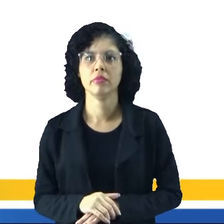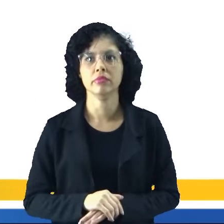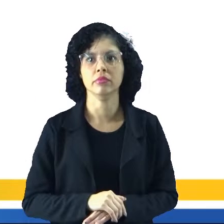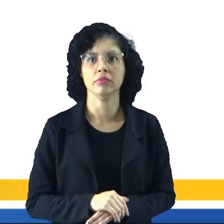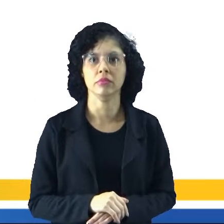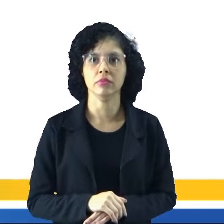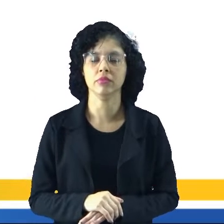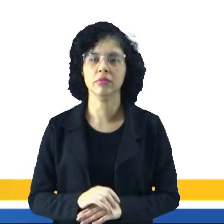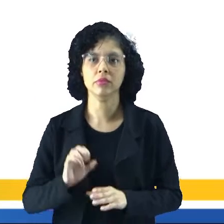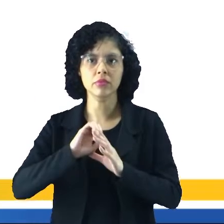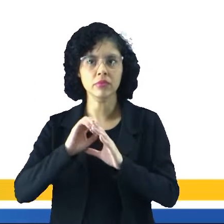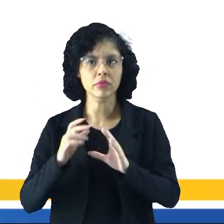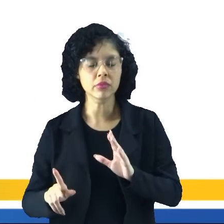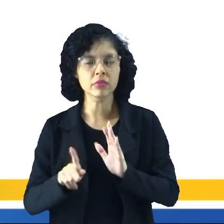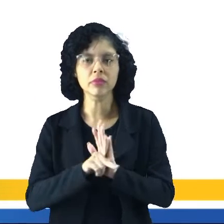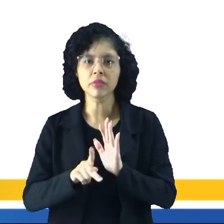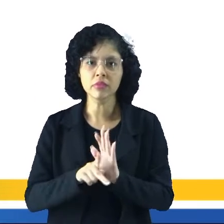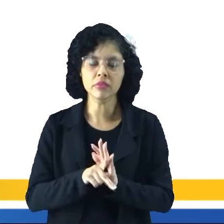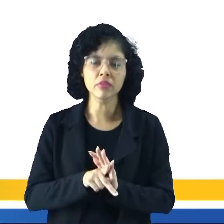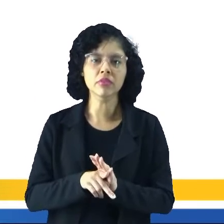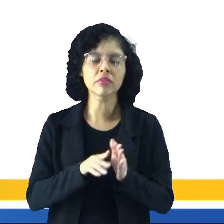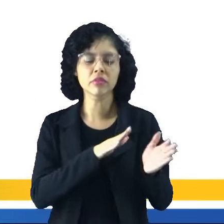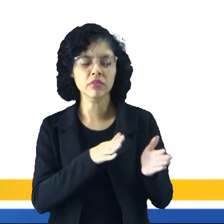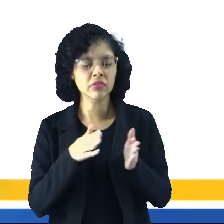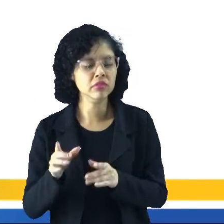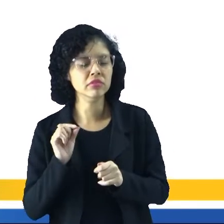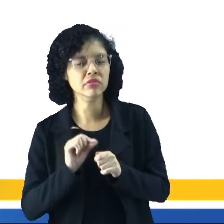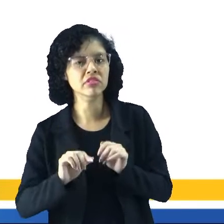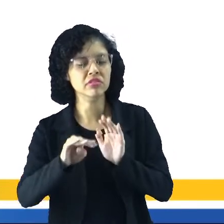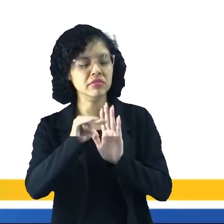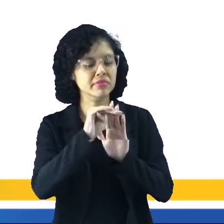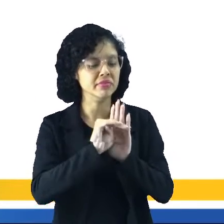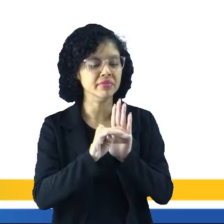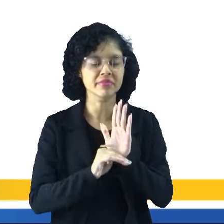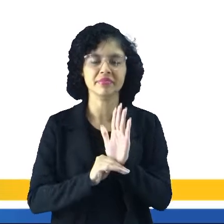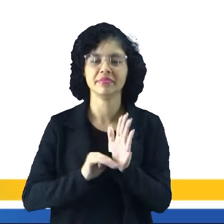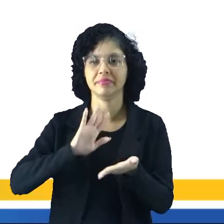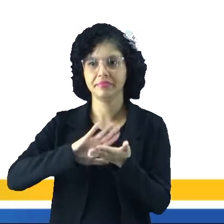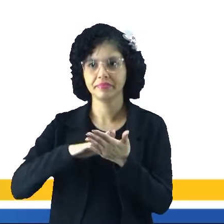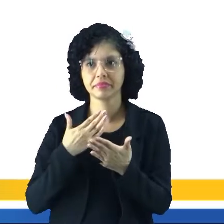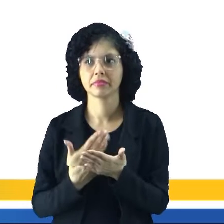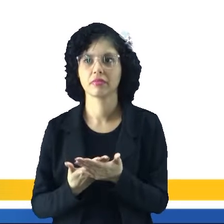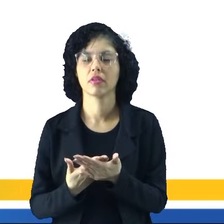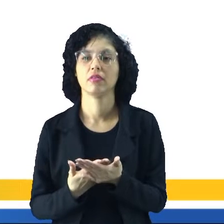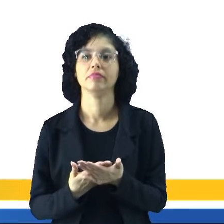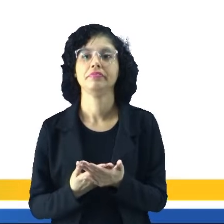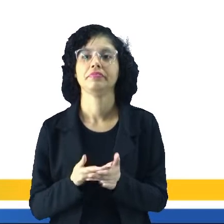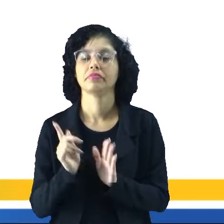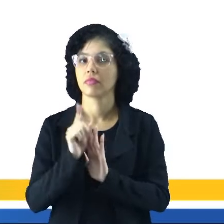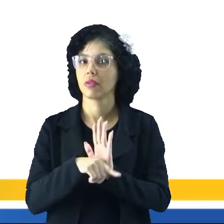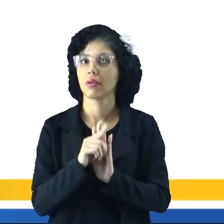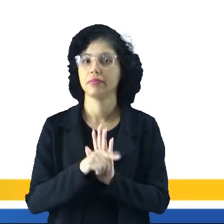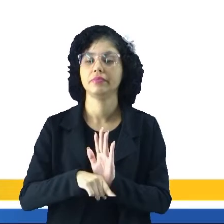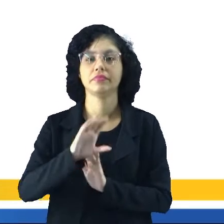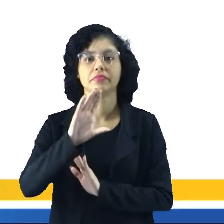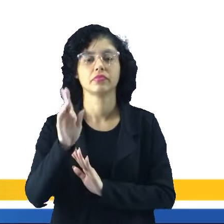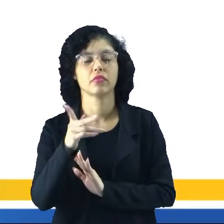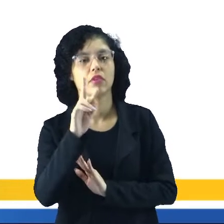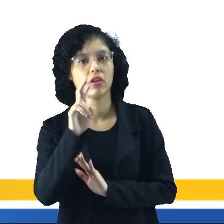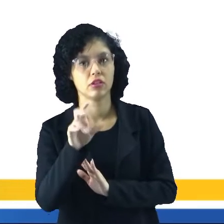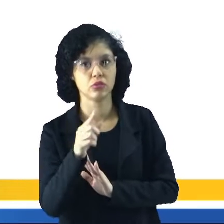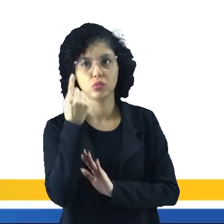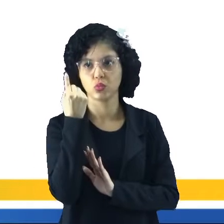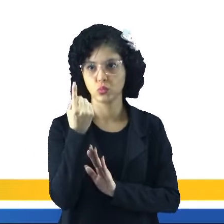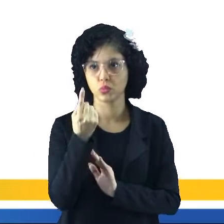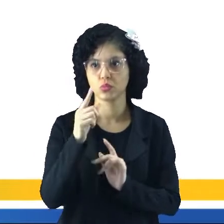né, as características que fazem nos interpretar que isso aí pertence ao gênero charge. Temos somente um